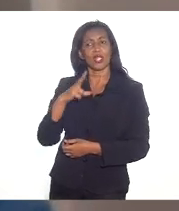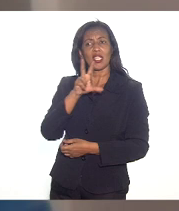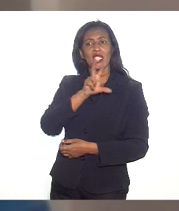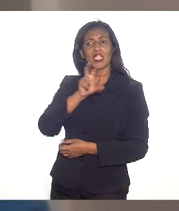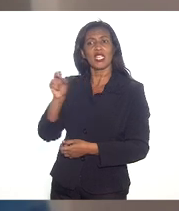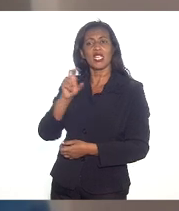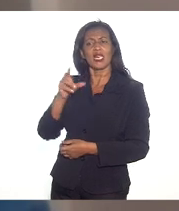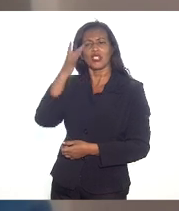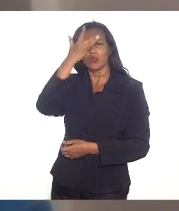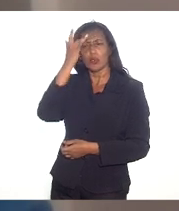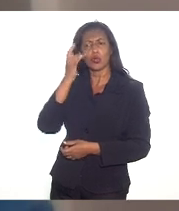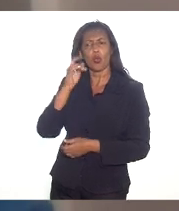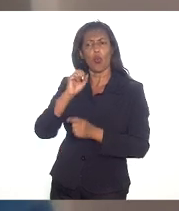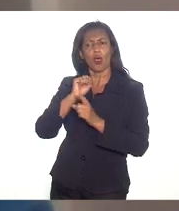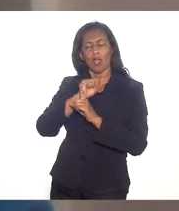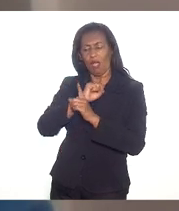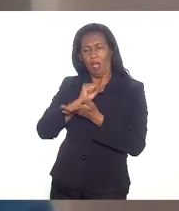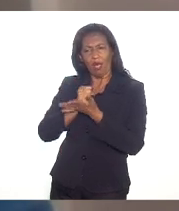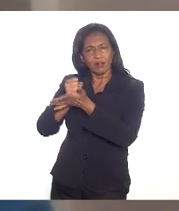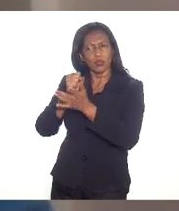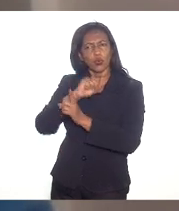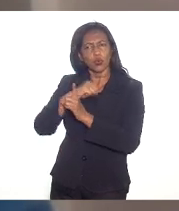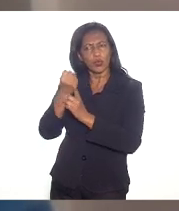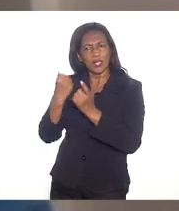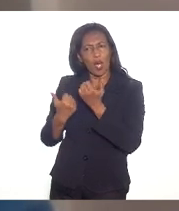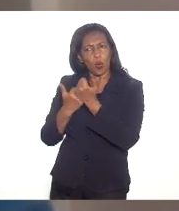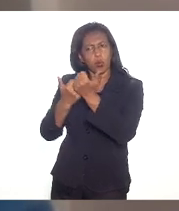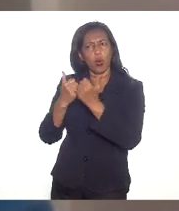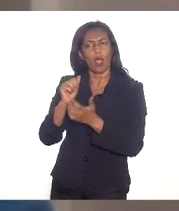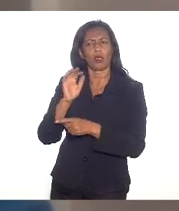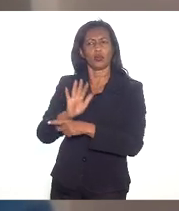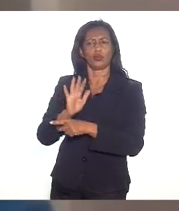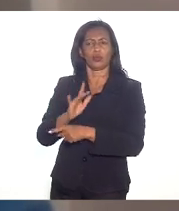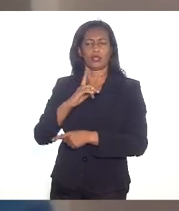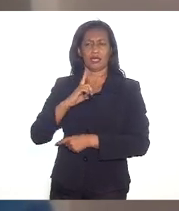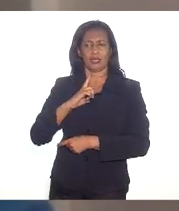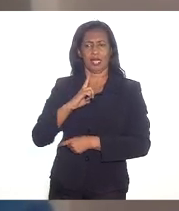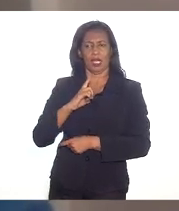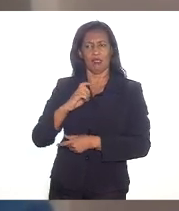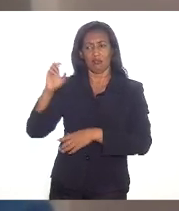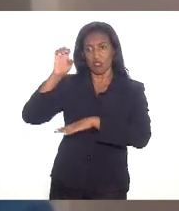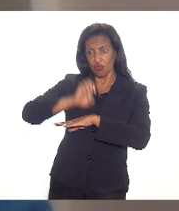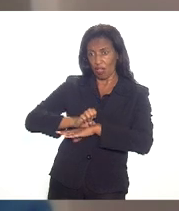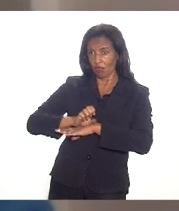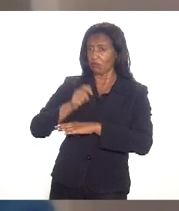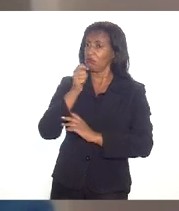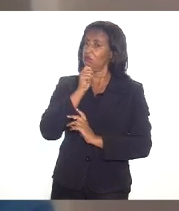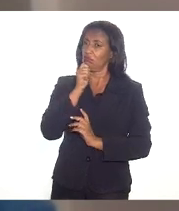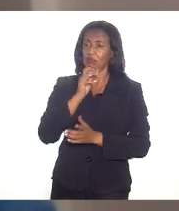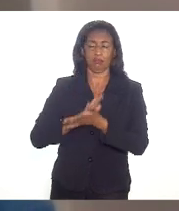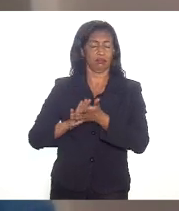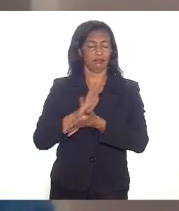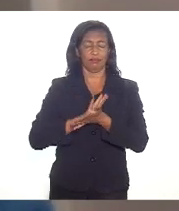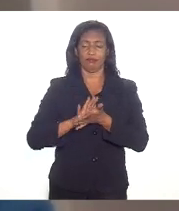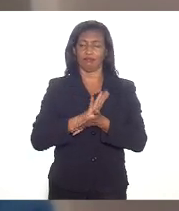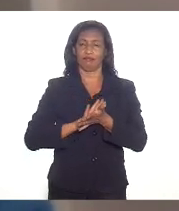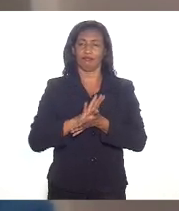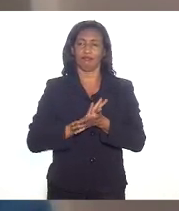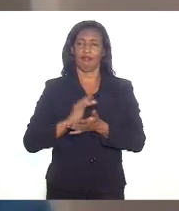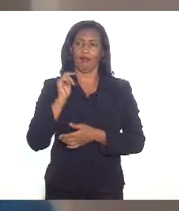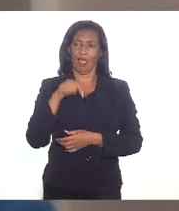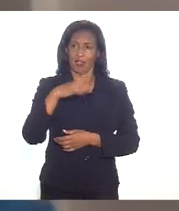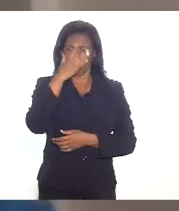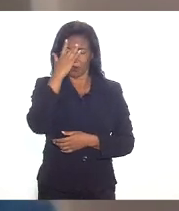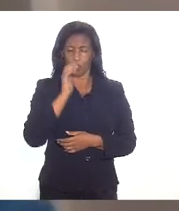sociais. Então, essa ideia de qual é o peso, quer dizer, do funcionalismo no gasto do Estado do Rio de Janeiro, do pessoal da ativa